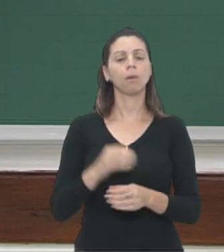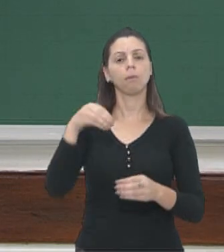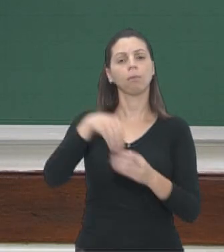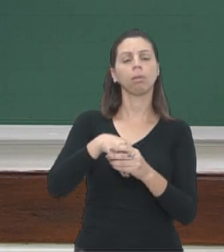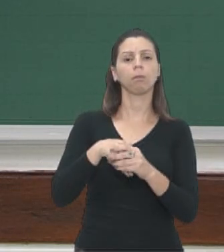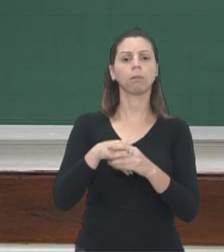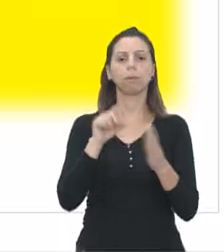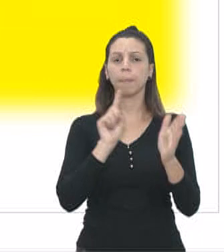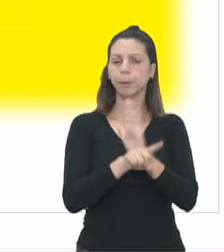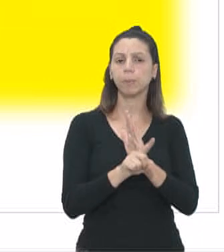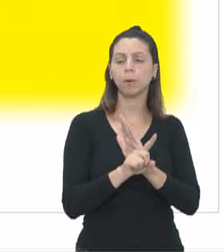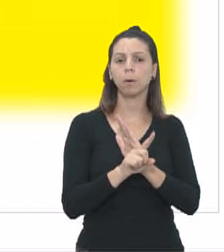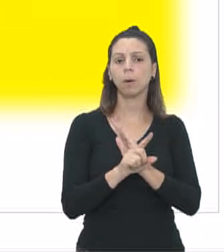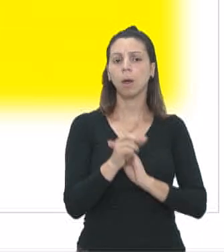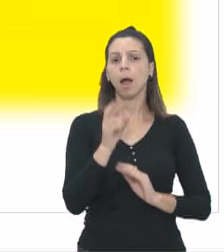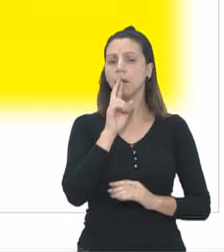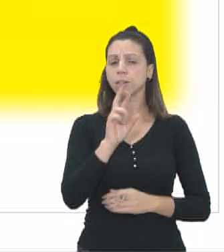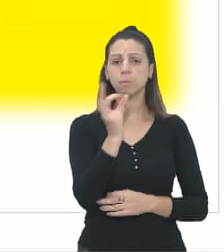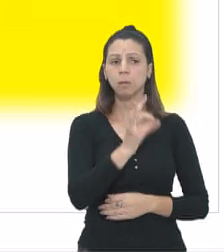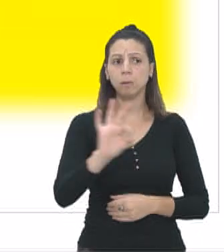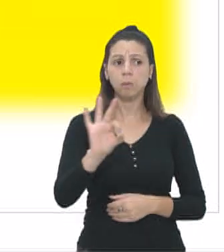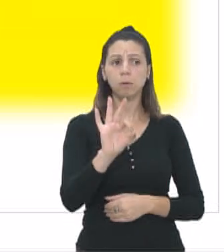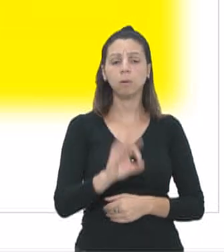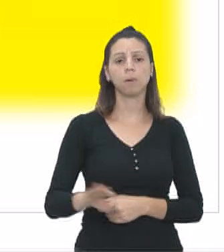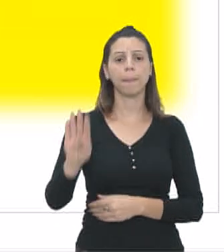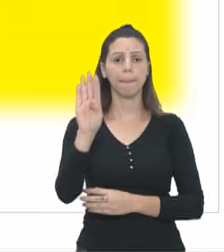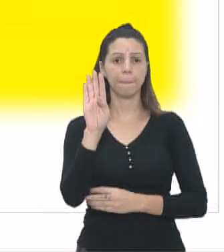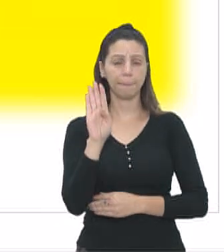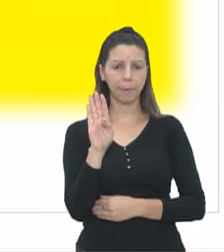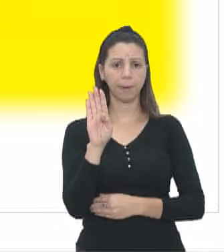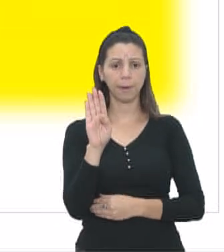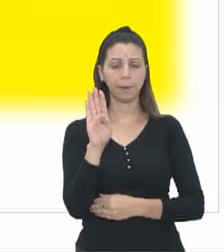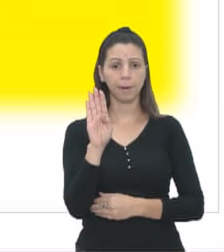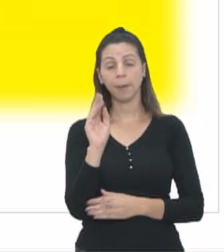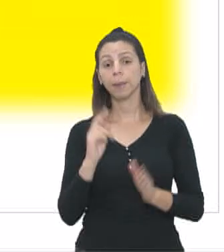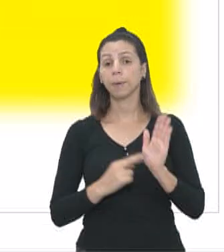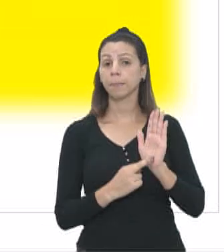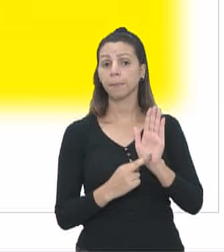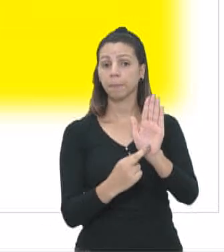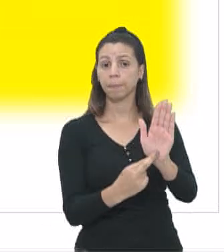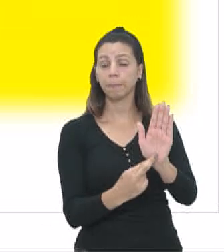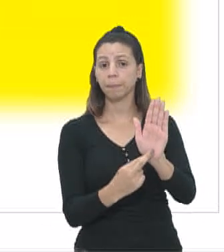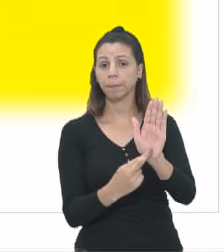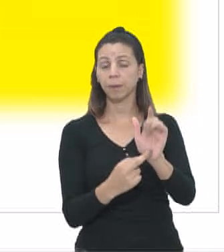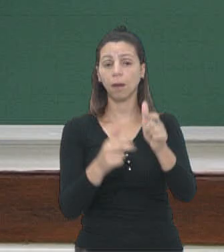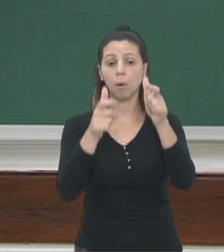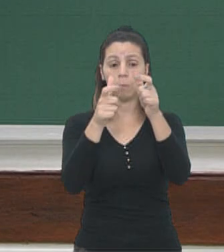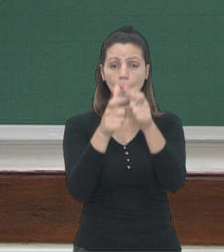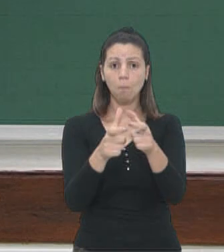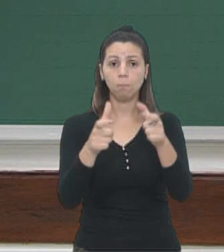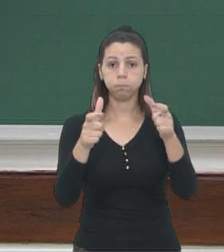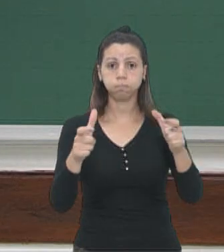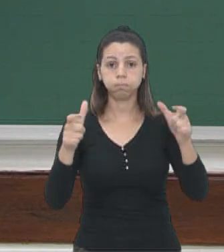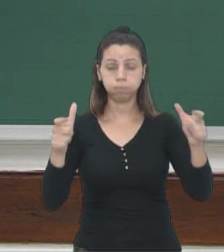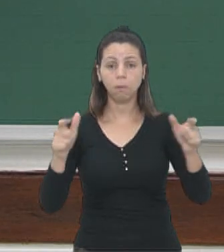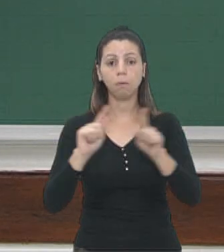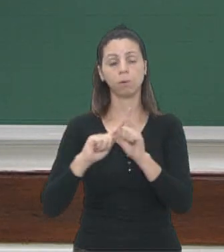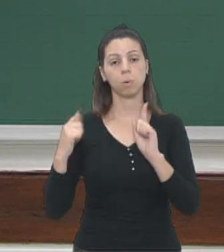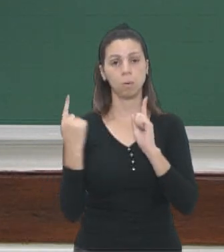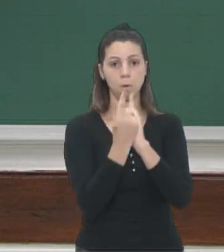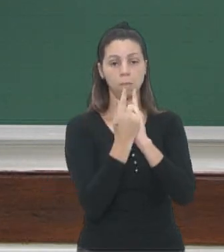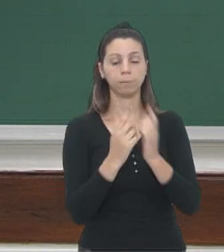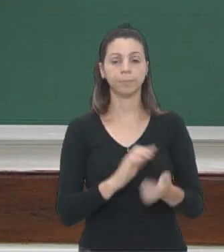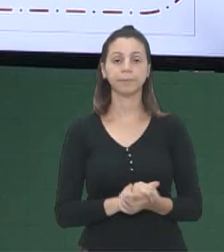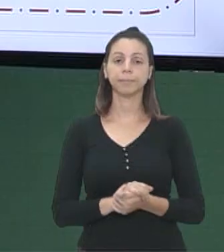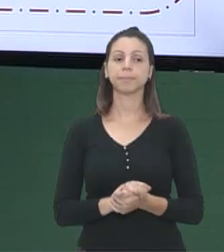a resposta certa é local, regional, nacional e global, que é o que representa a escala geográfica.